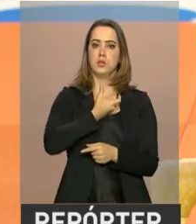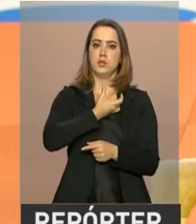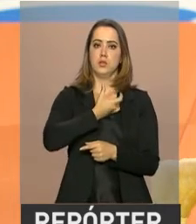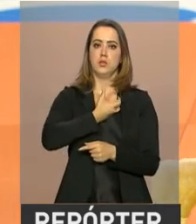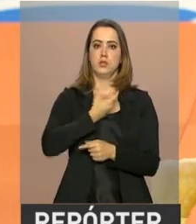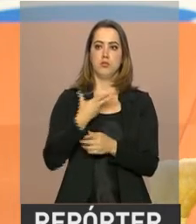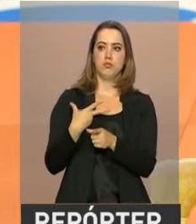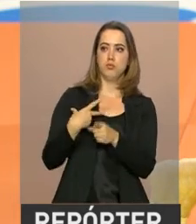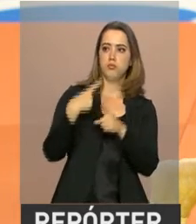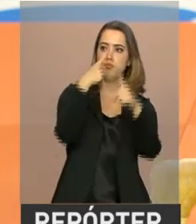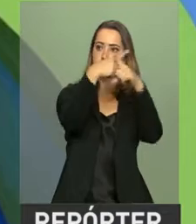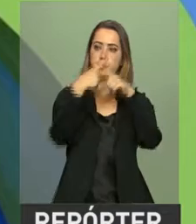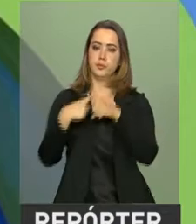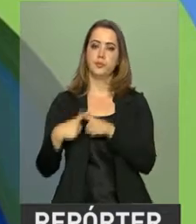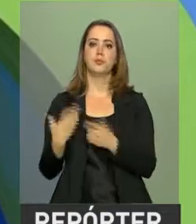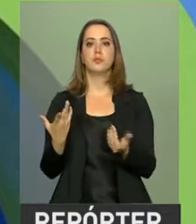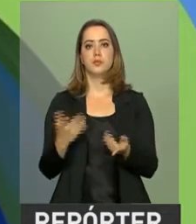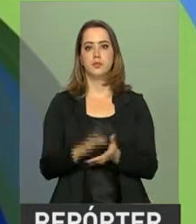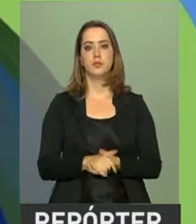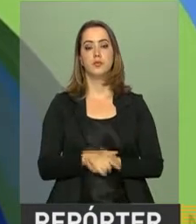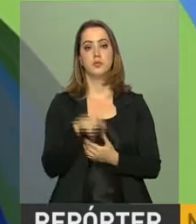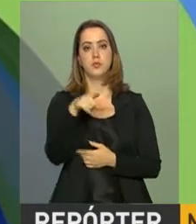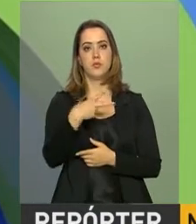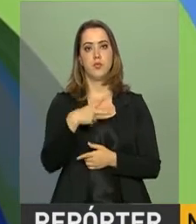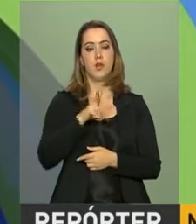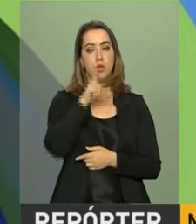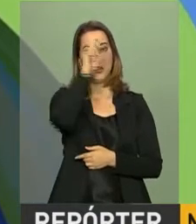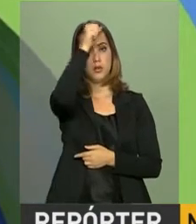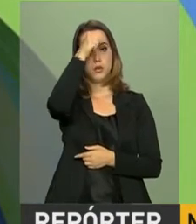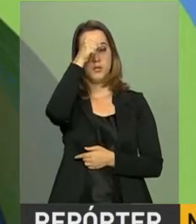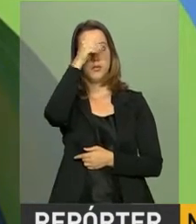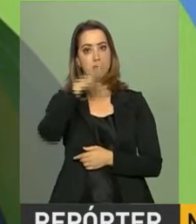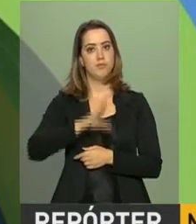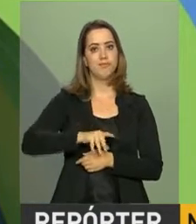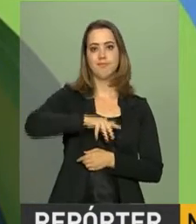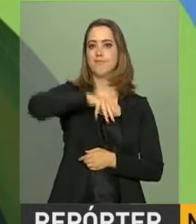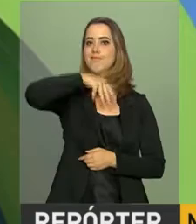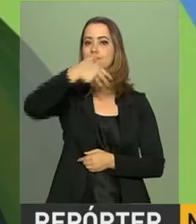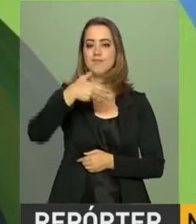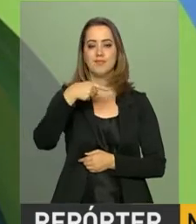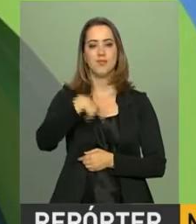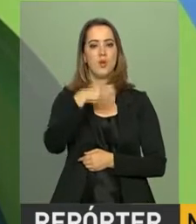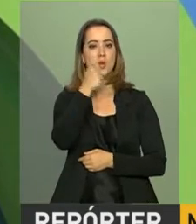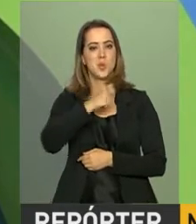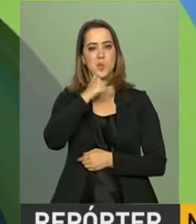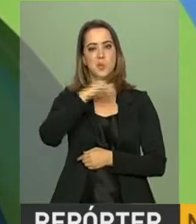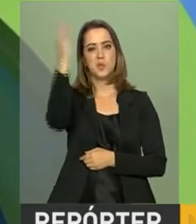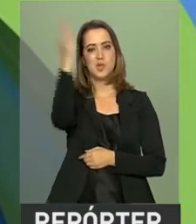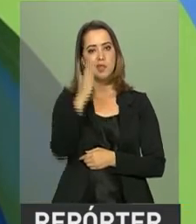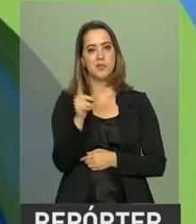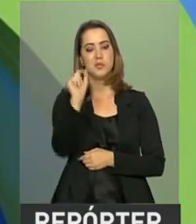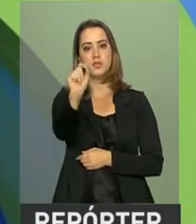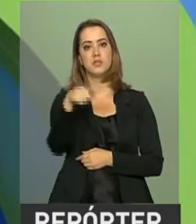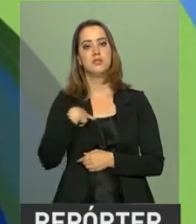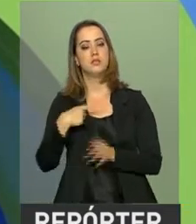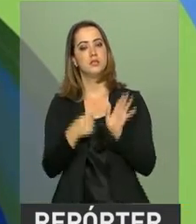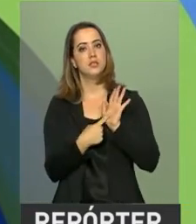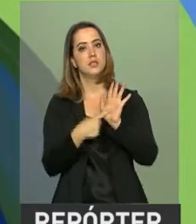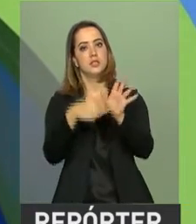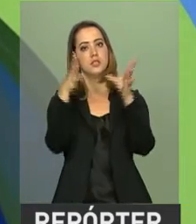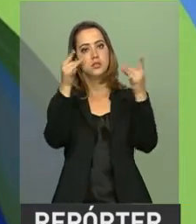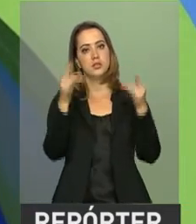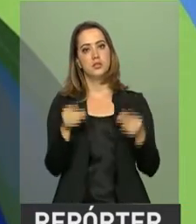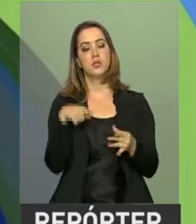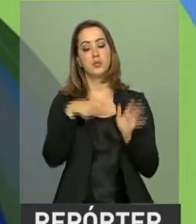Paralimpíadas 2016. E a força e a superação da mulher brasileira foram destaques aqui na Casa Brasil, um espaço